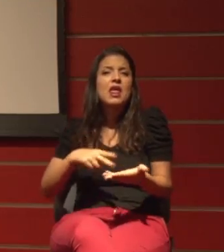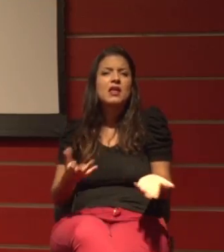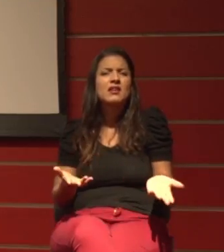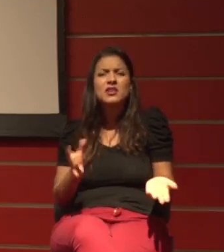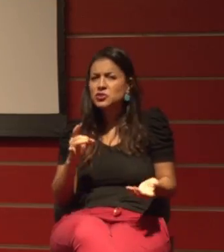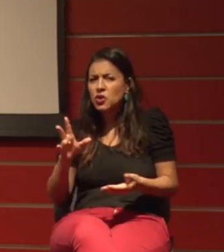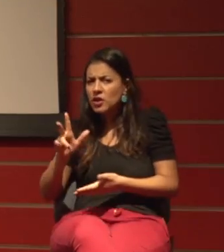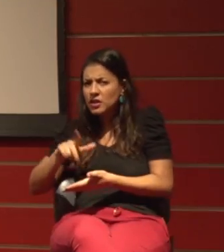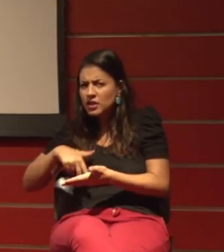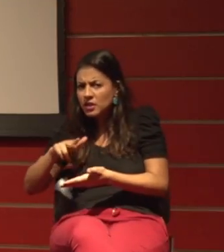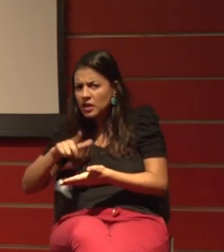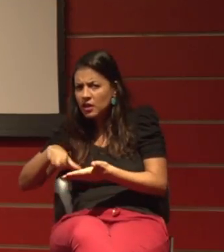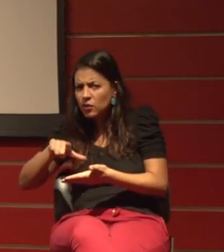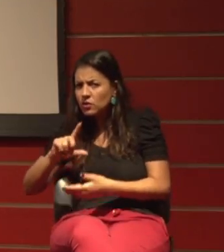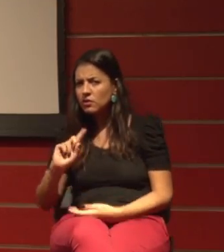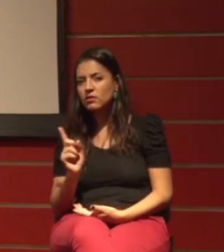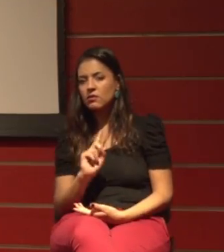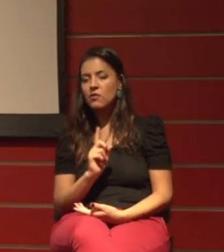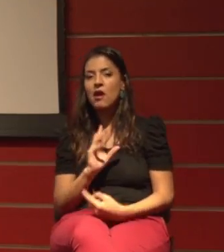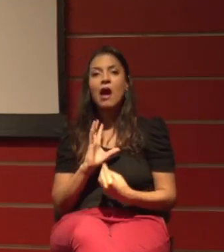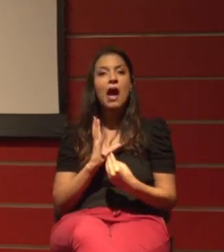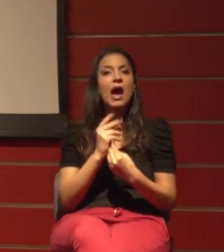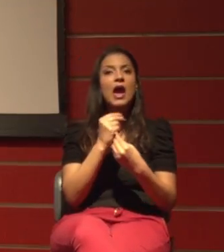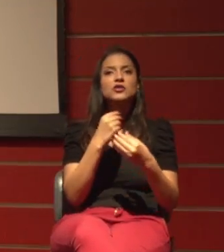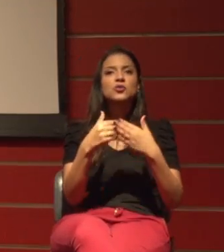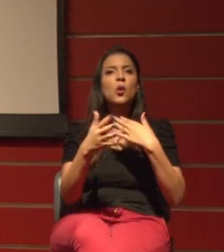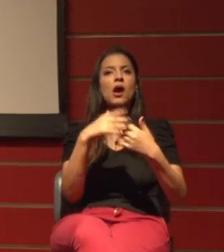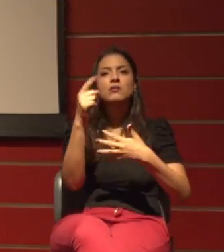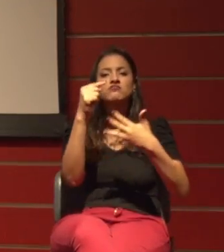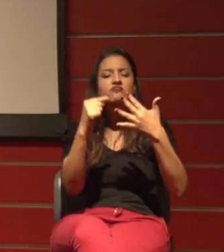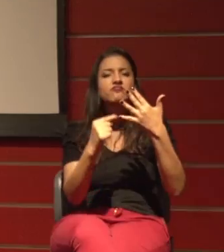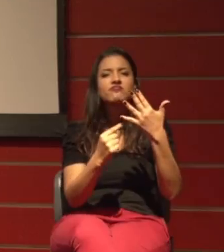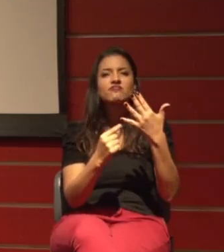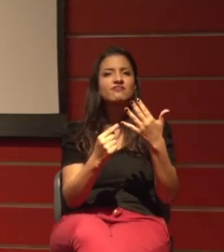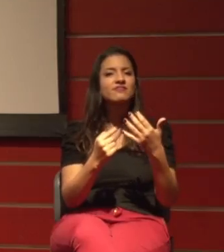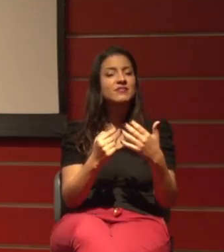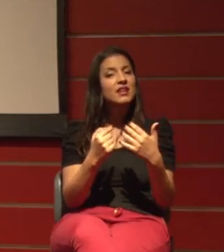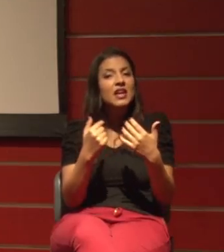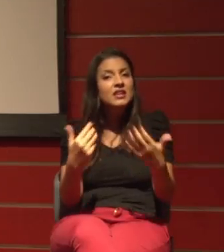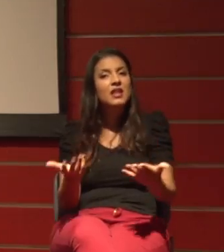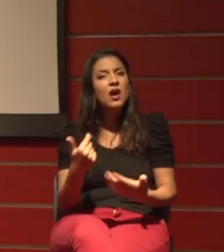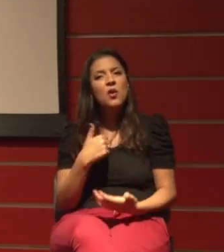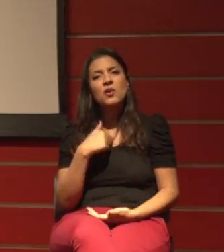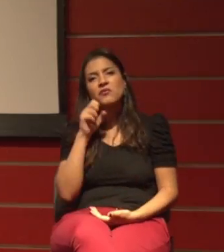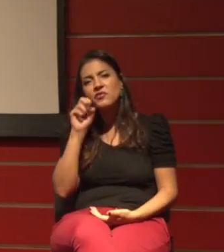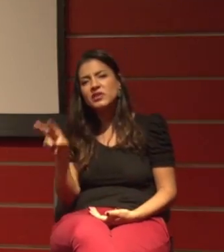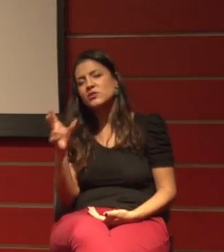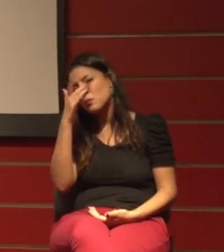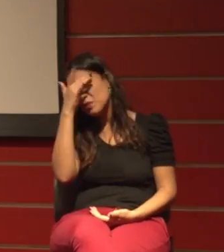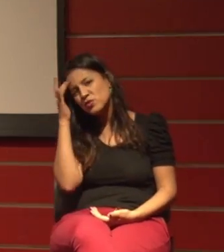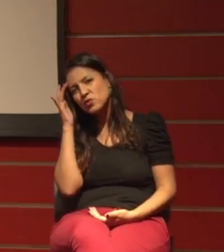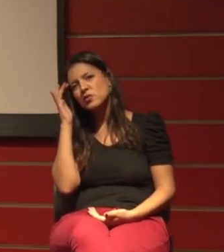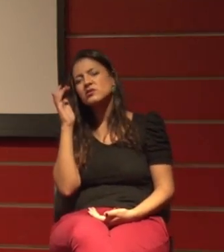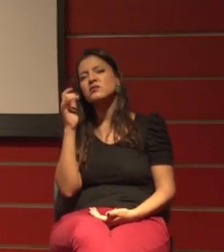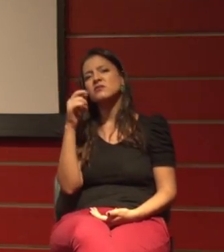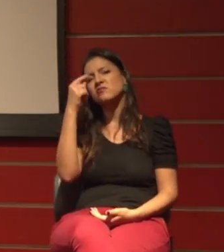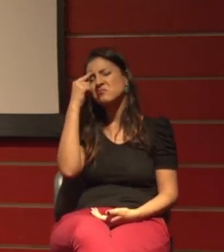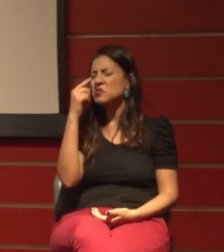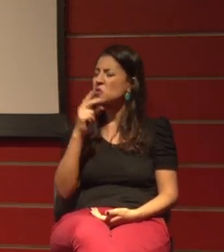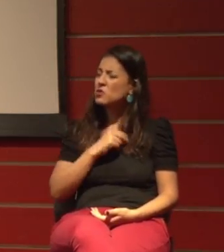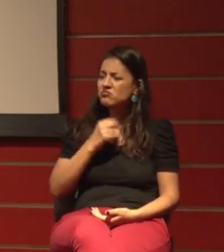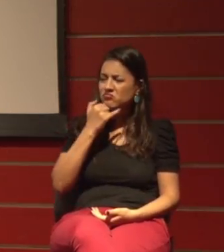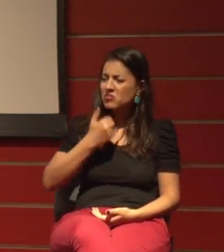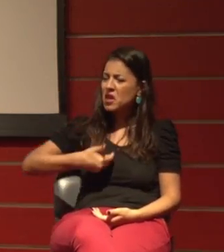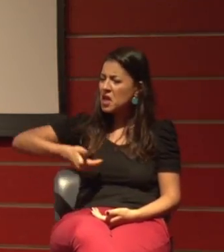de arte eh então eh eh ou seja o que eu tenho visto São pessoas que falam Olha nunca tinha lido um